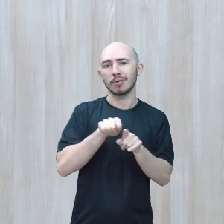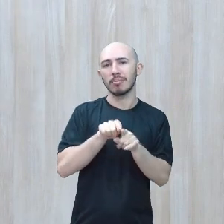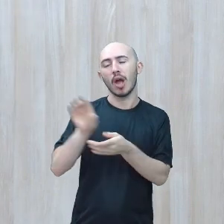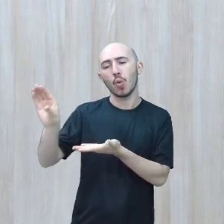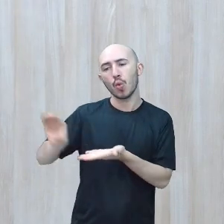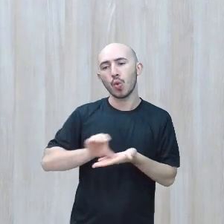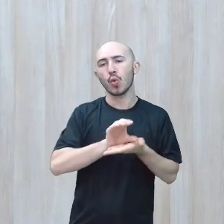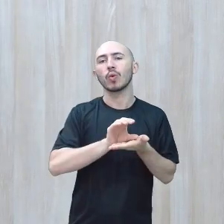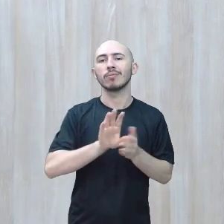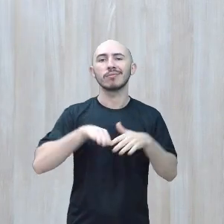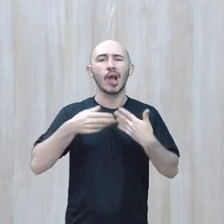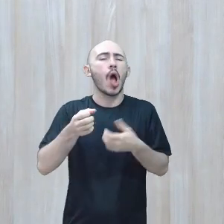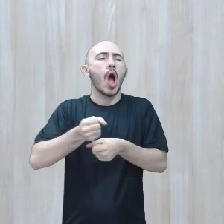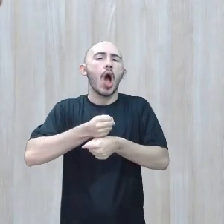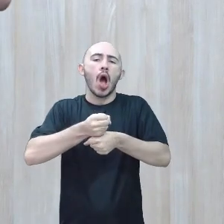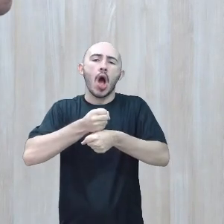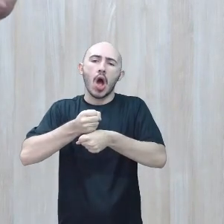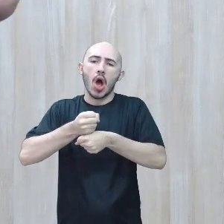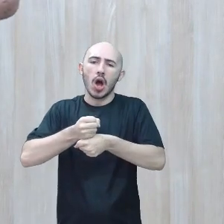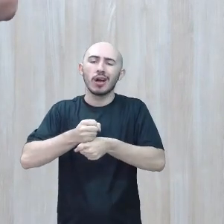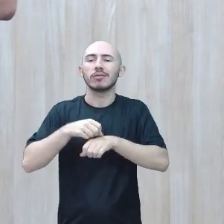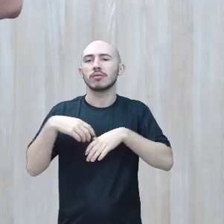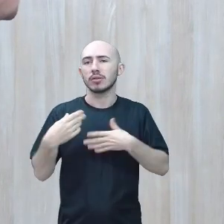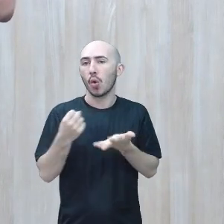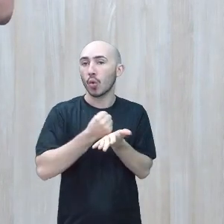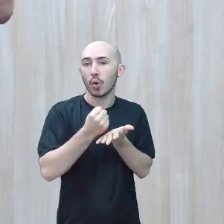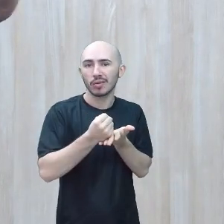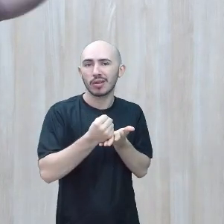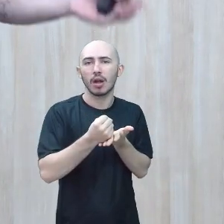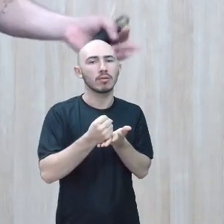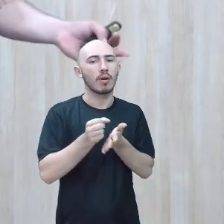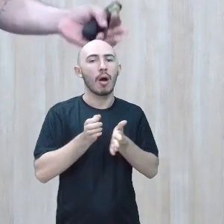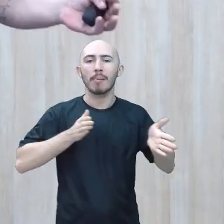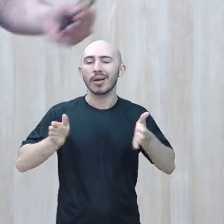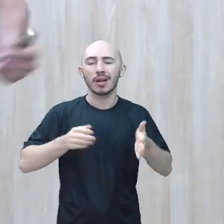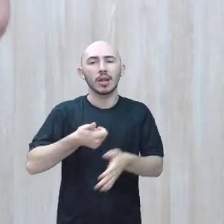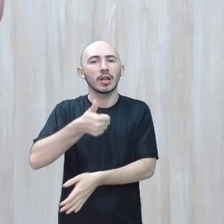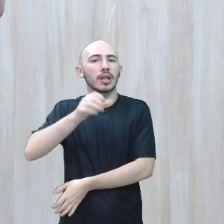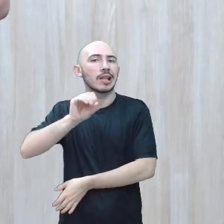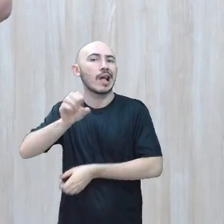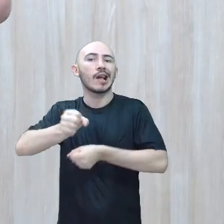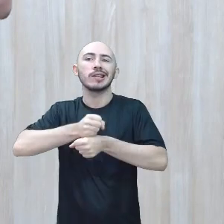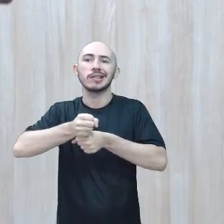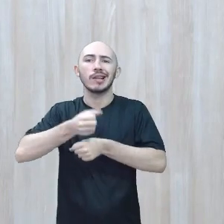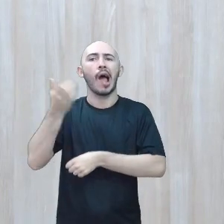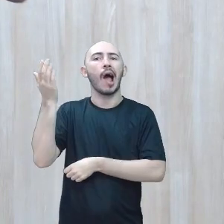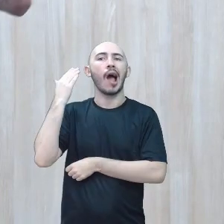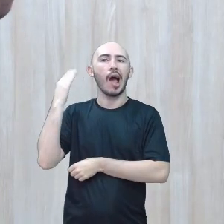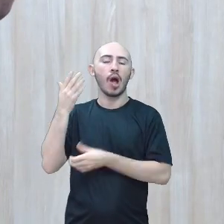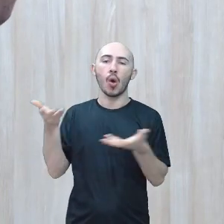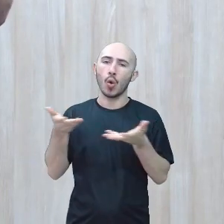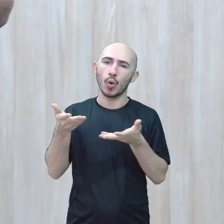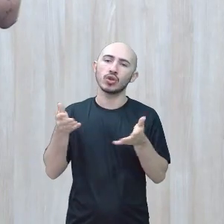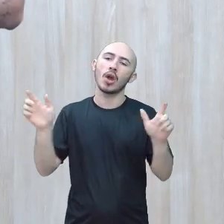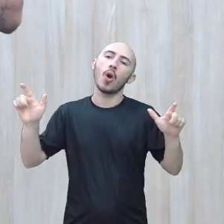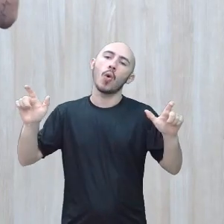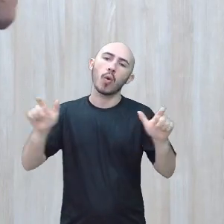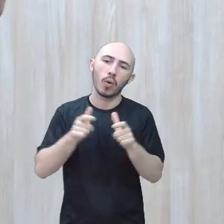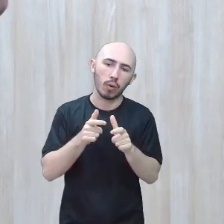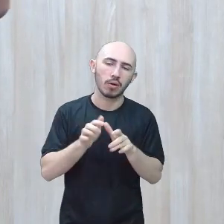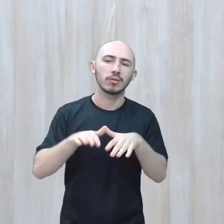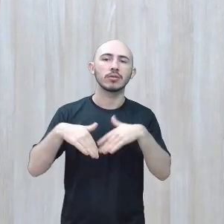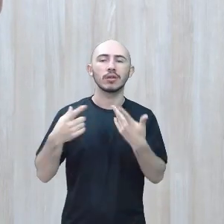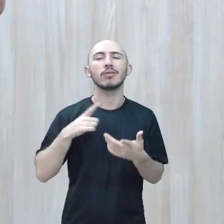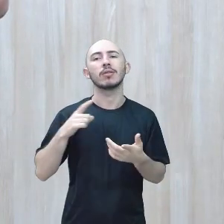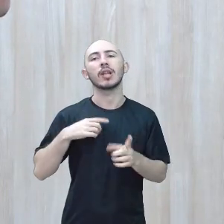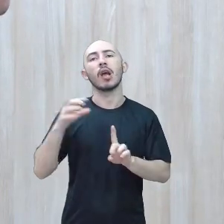até anos, né? Um contrato desse pode durar 10 anos, antigamente, hoje em dia já diminuiu. Então eles têm uma